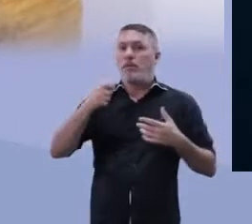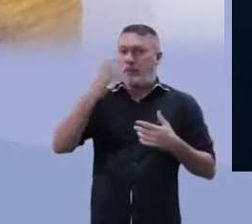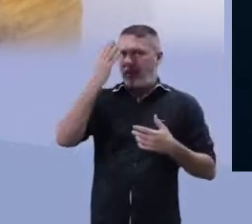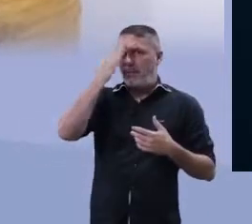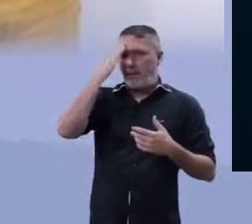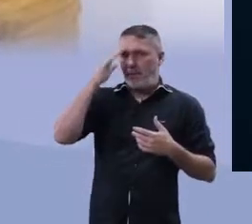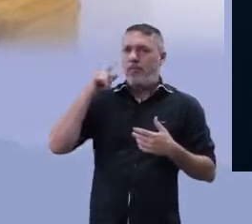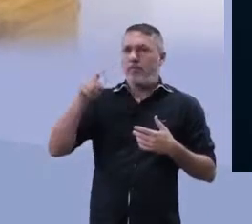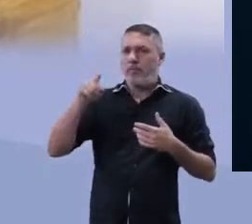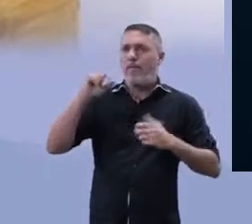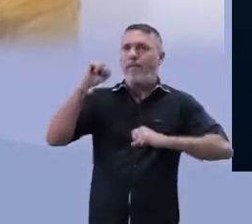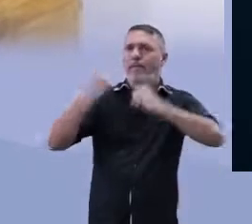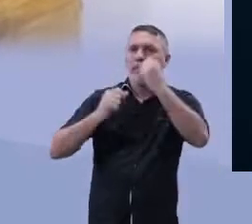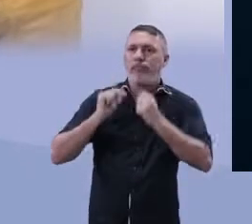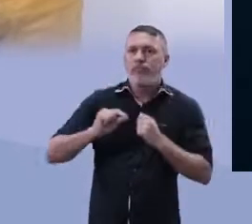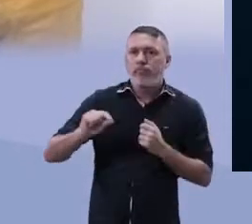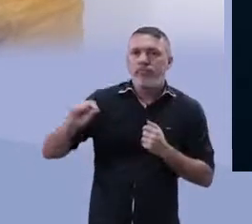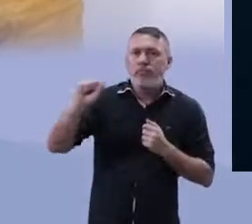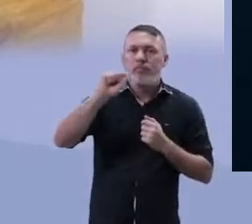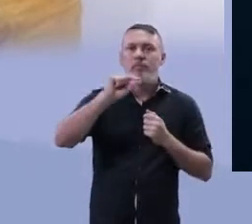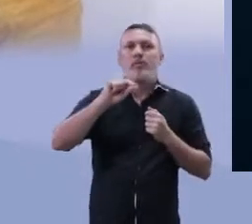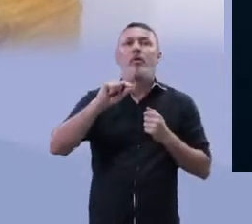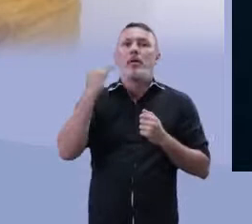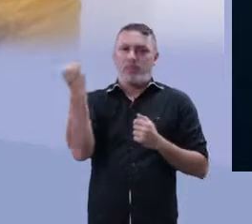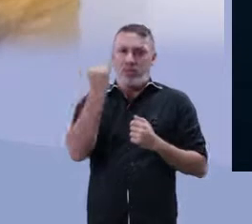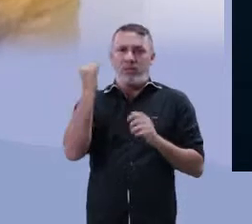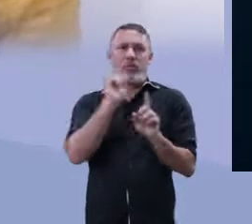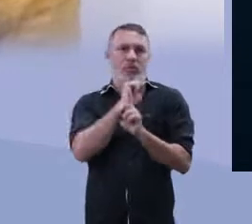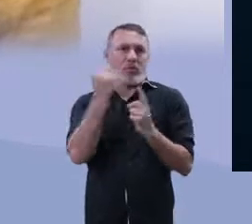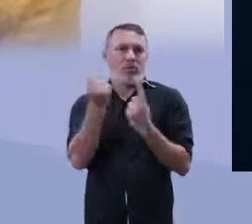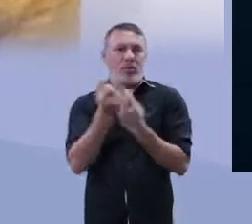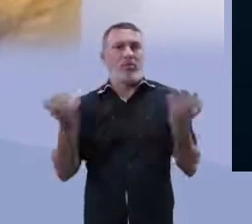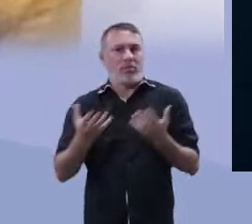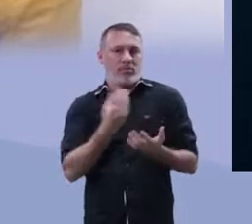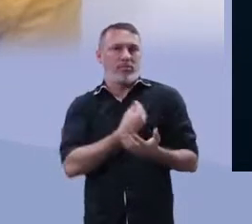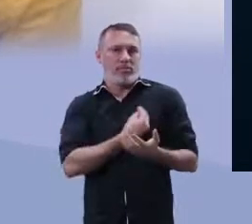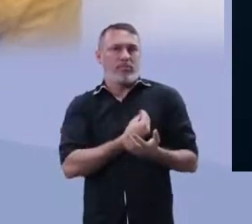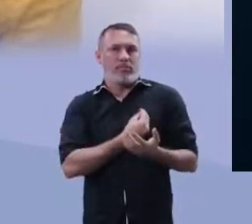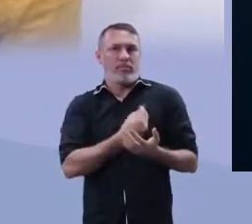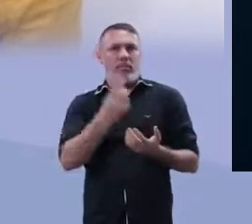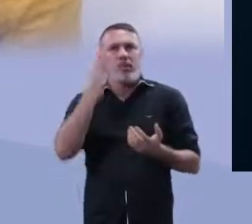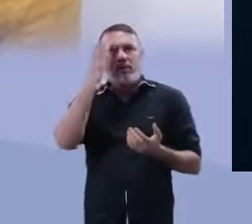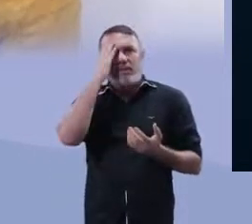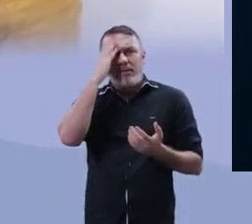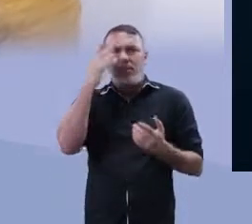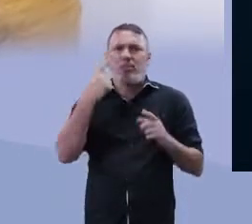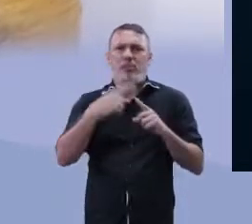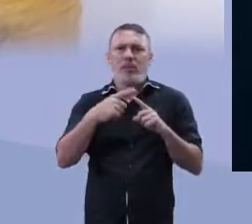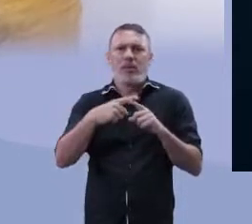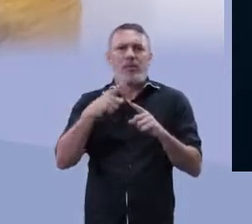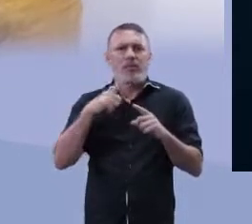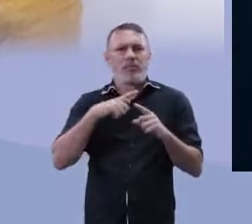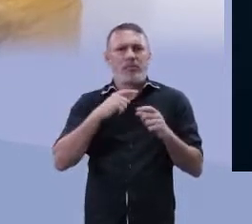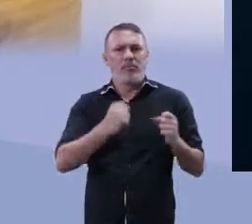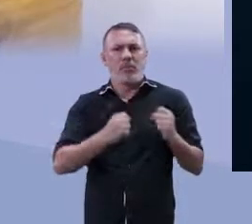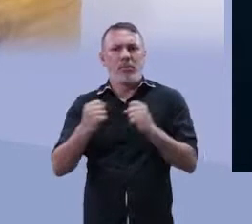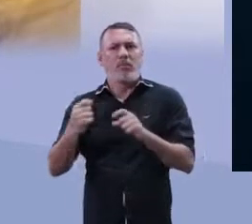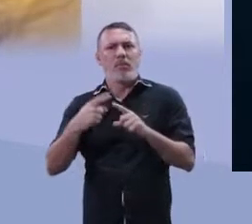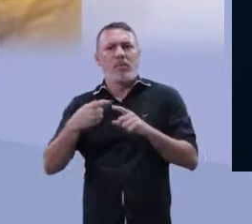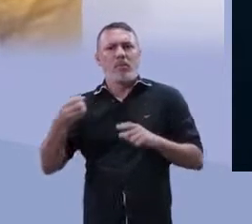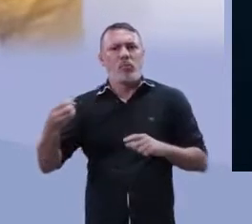é um fenômeno extremamente importante para a nossa sociedade atual, né? Literalmente falando, ela é considerada um dos pilares, né,